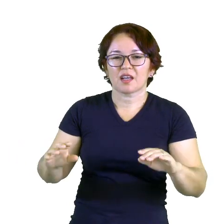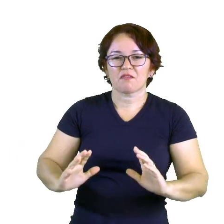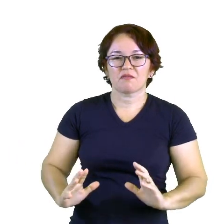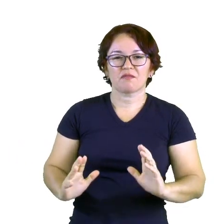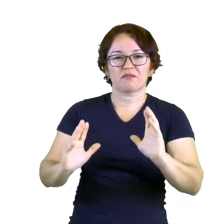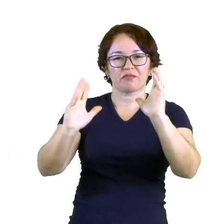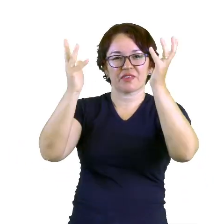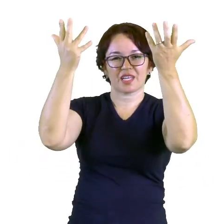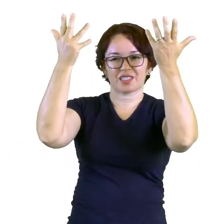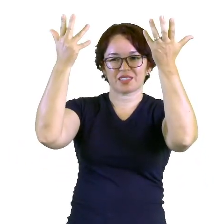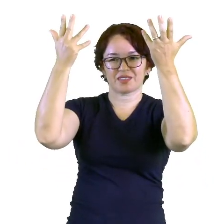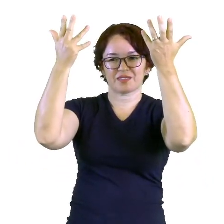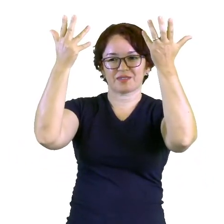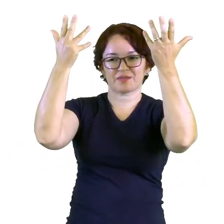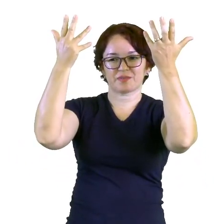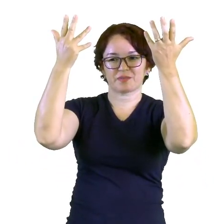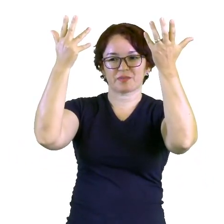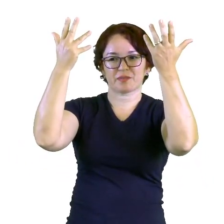festividade,